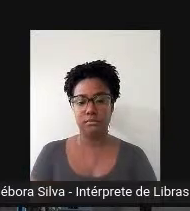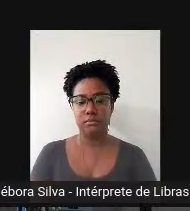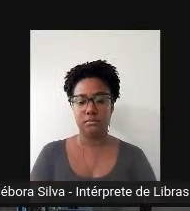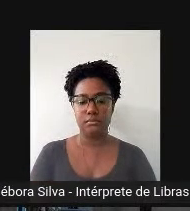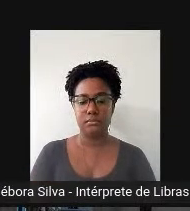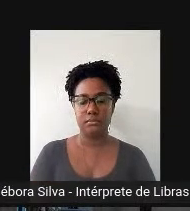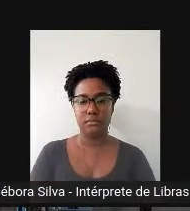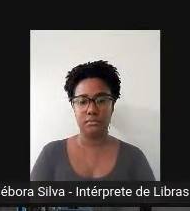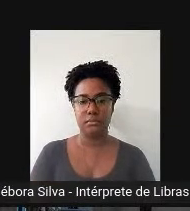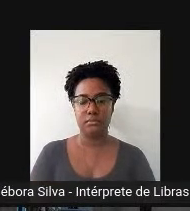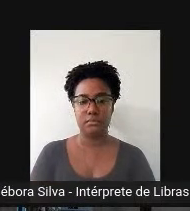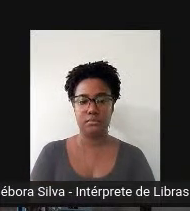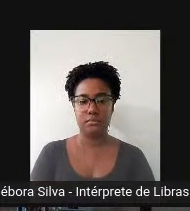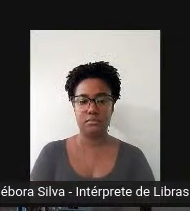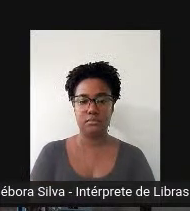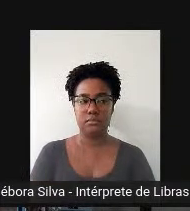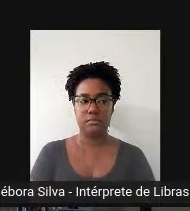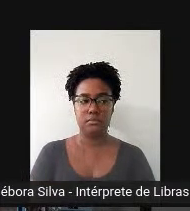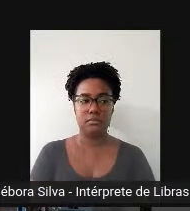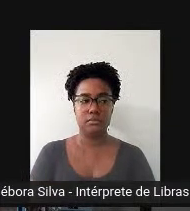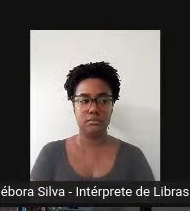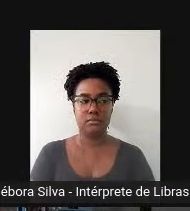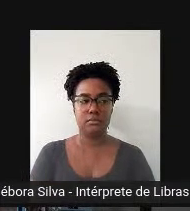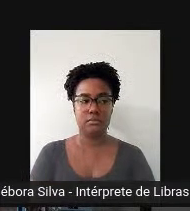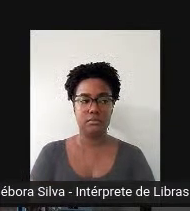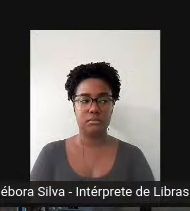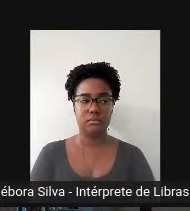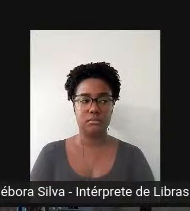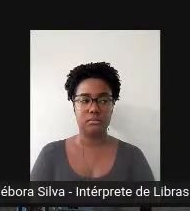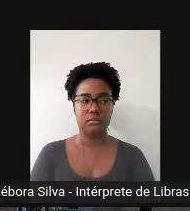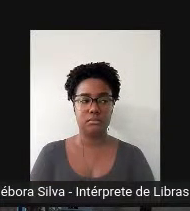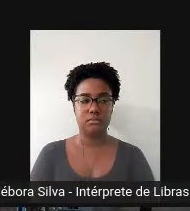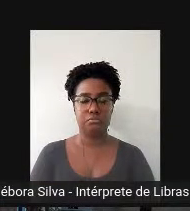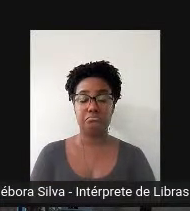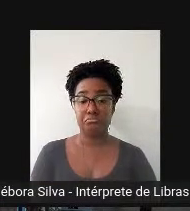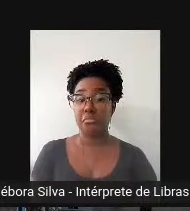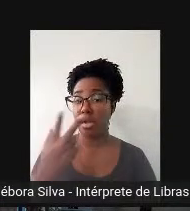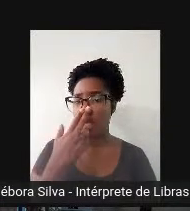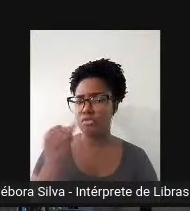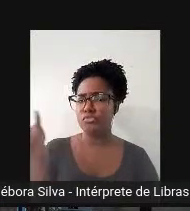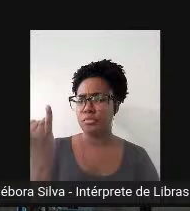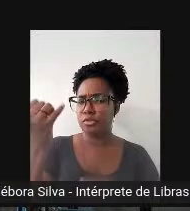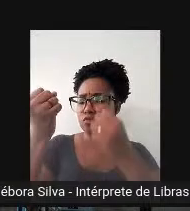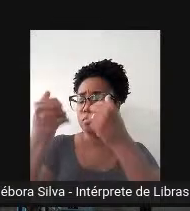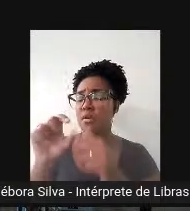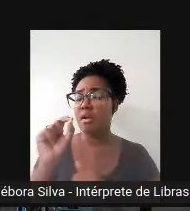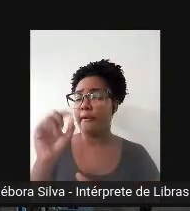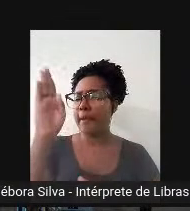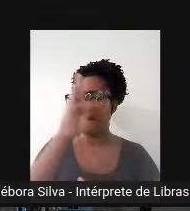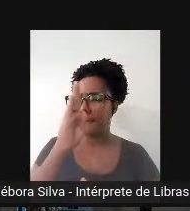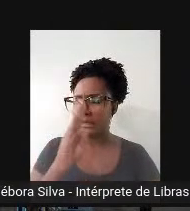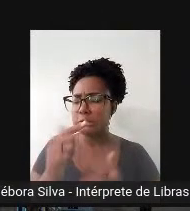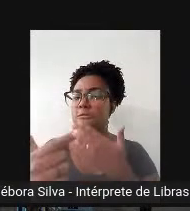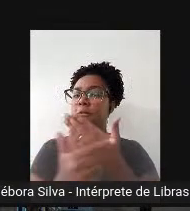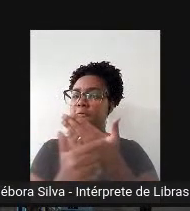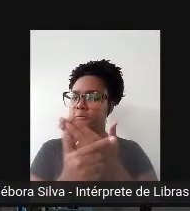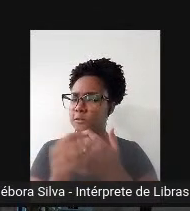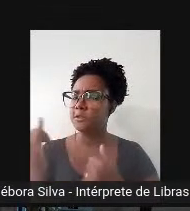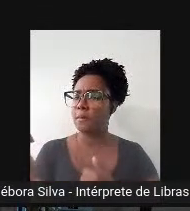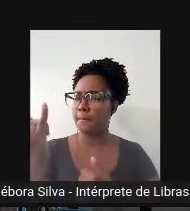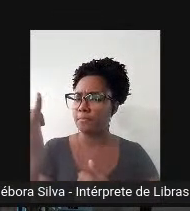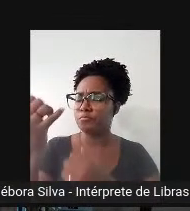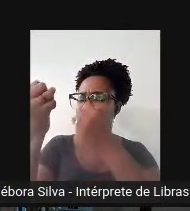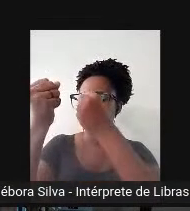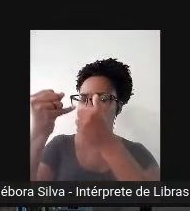calorias, proteínas e outros nutrientes específicos. Eu acho importante a gente dizer aqui que o Brasil teve um papel importante na definição